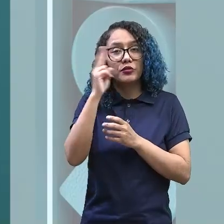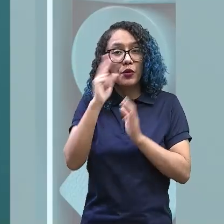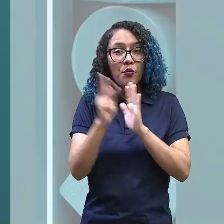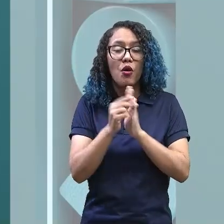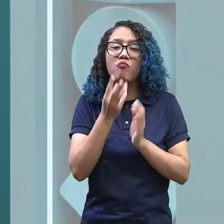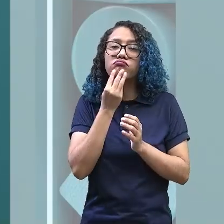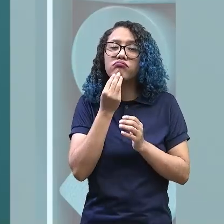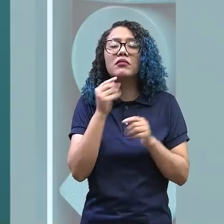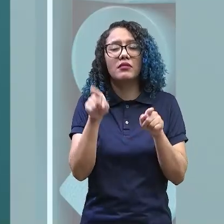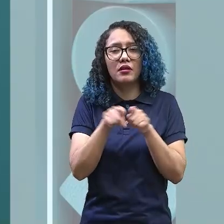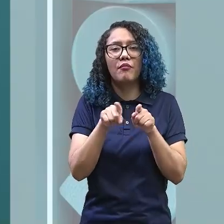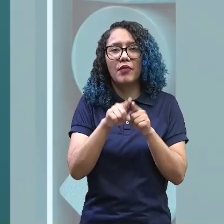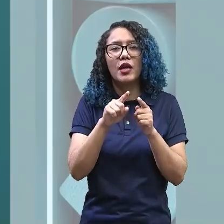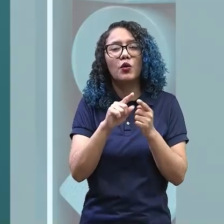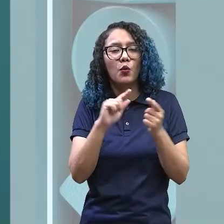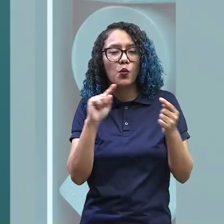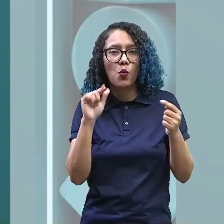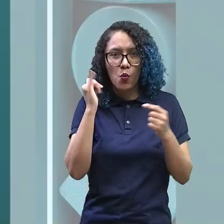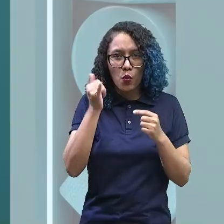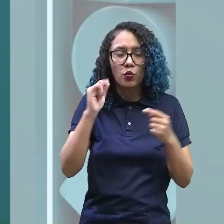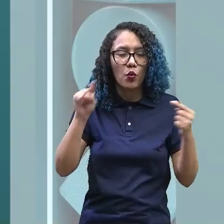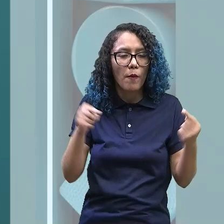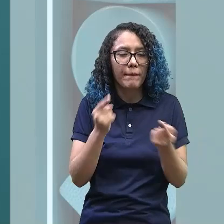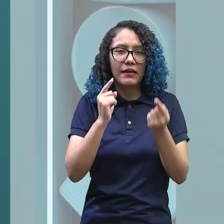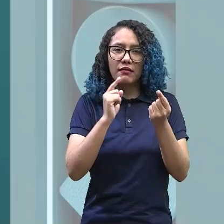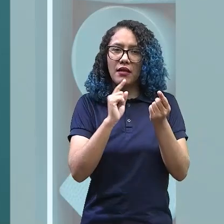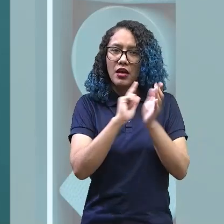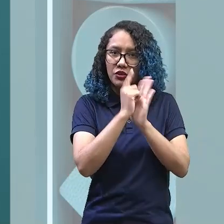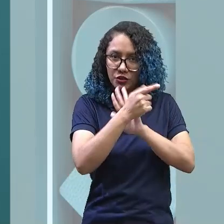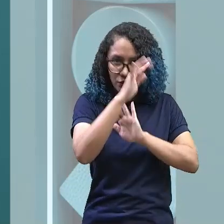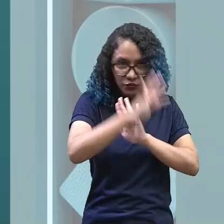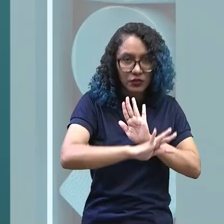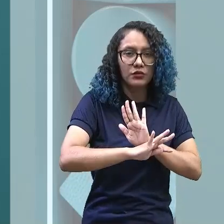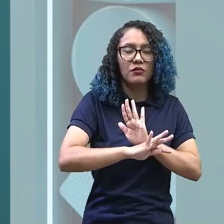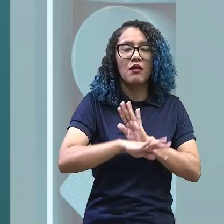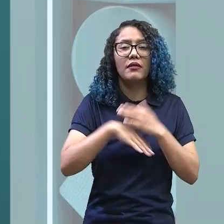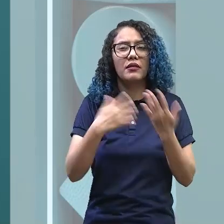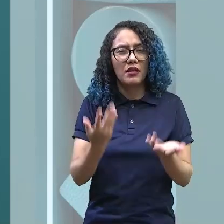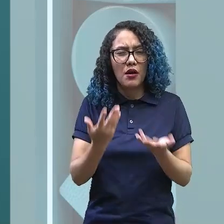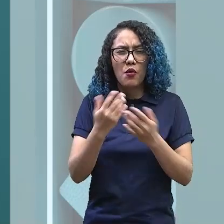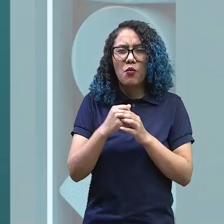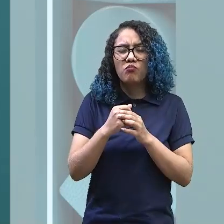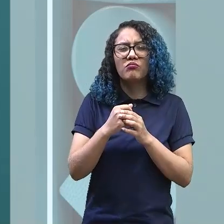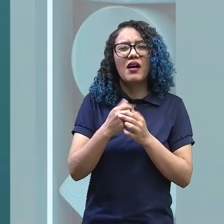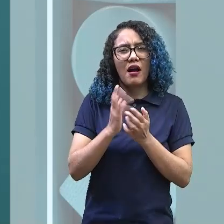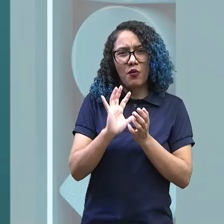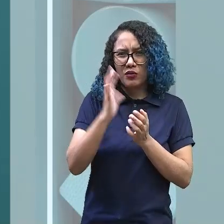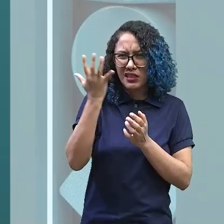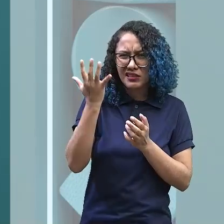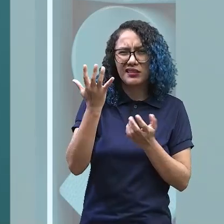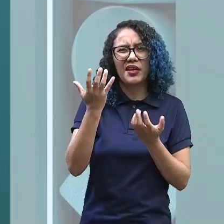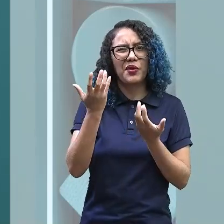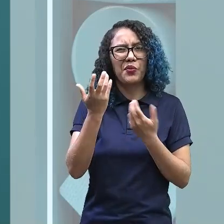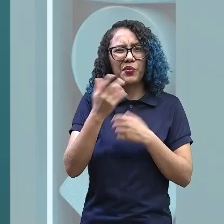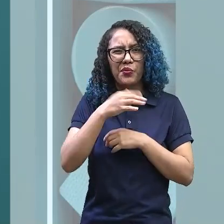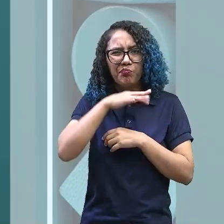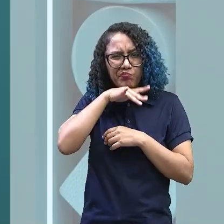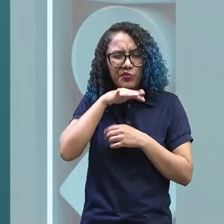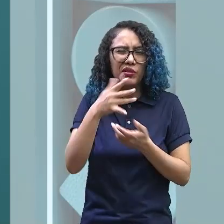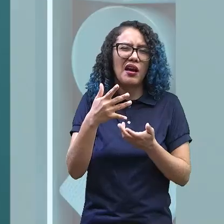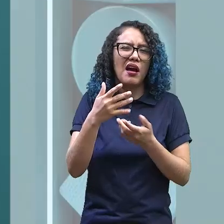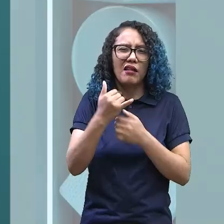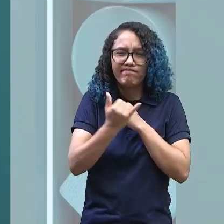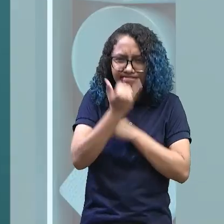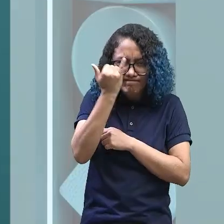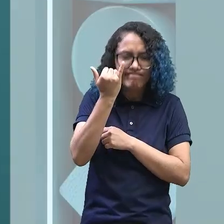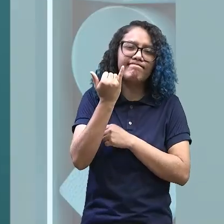gênero textual, e aí nós percebemos a tragédia que ocorreu nesse romance, né? Uma